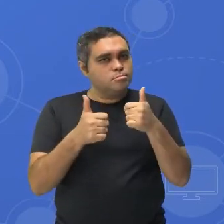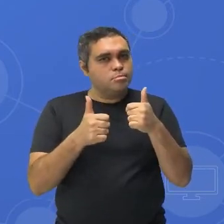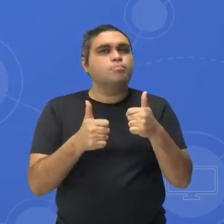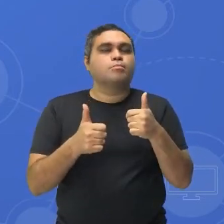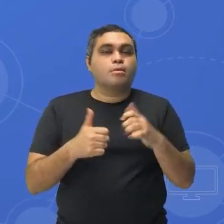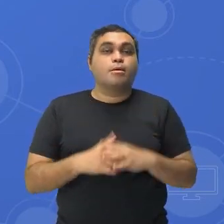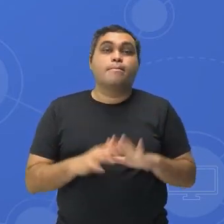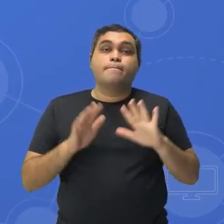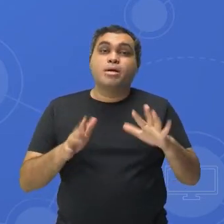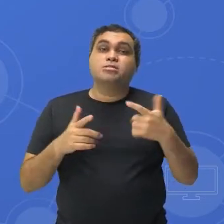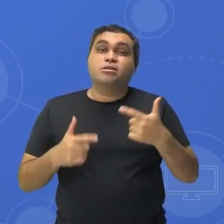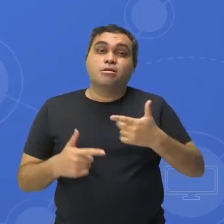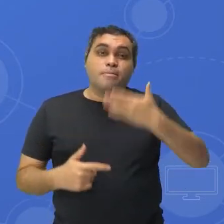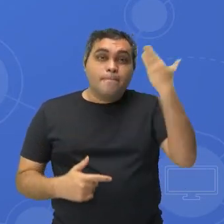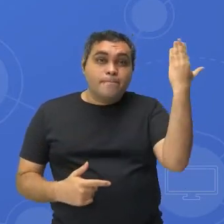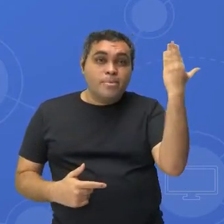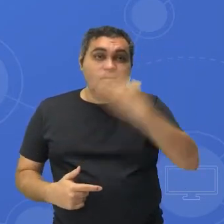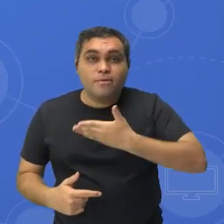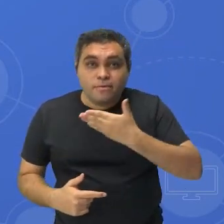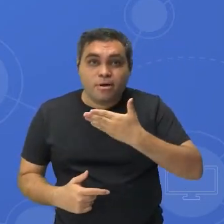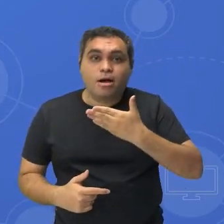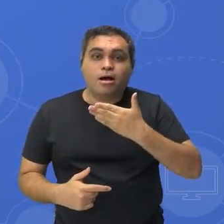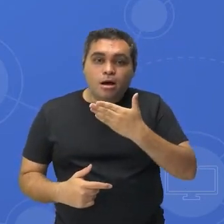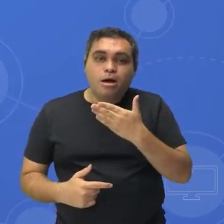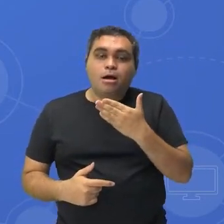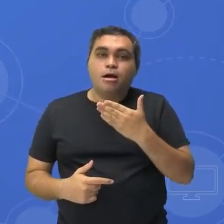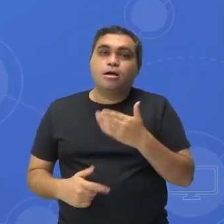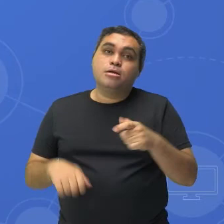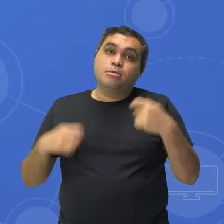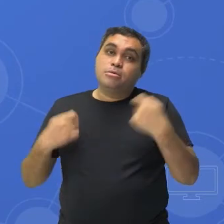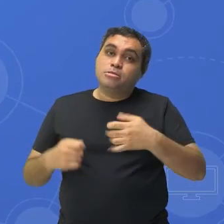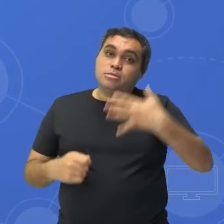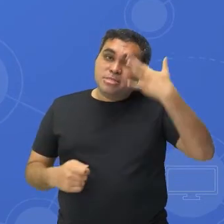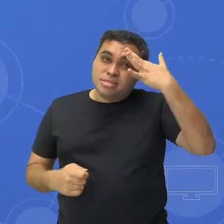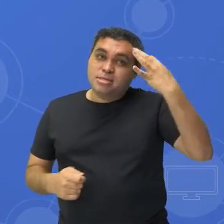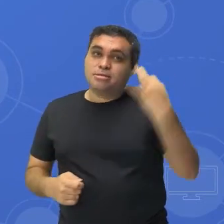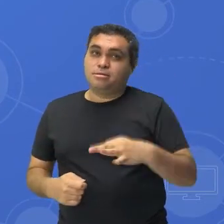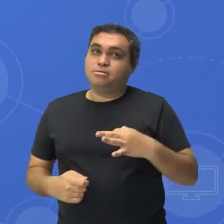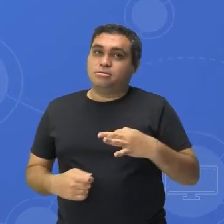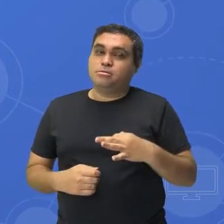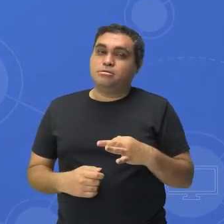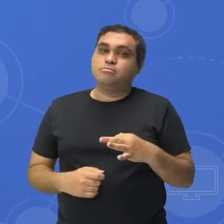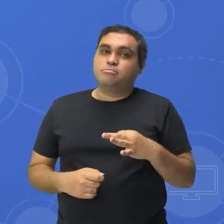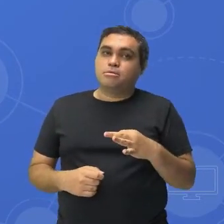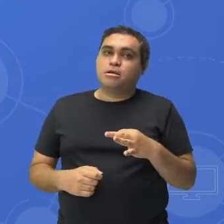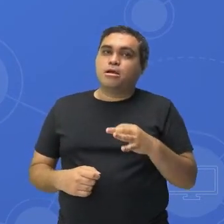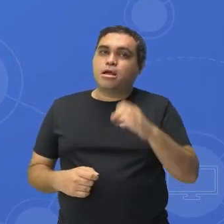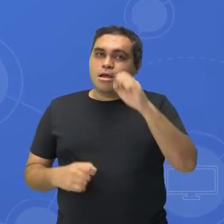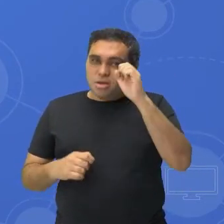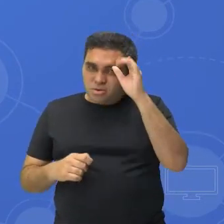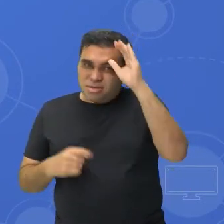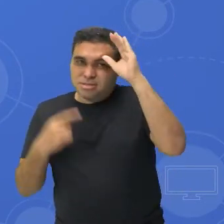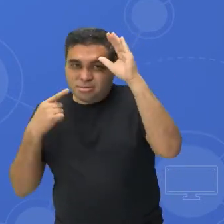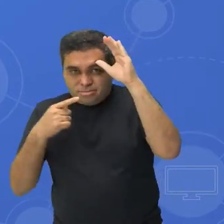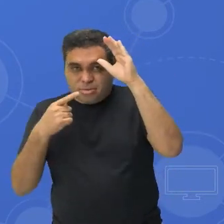quero evidenciá-lo, eu preciso ter certeza de que esse